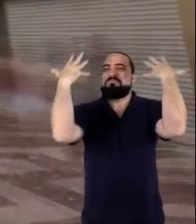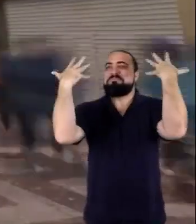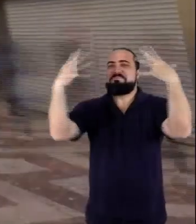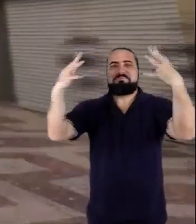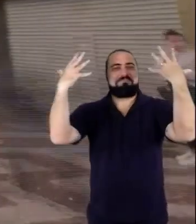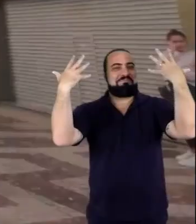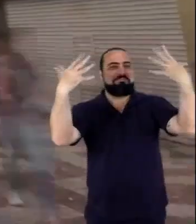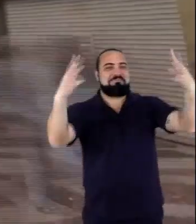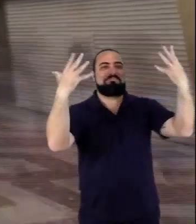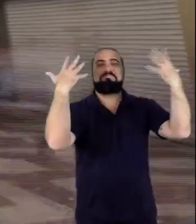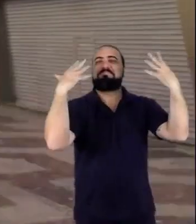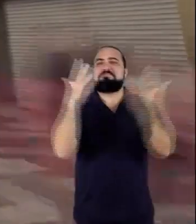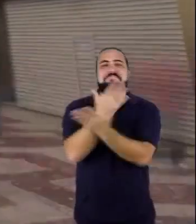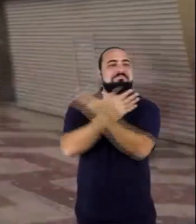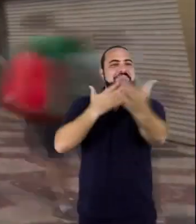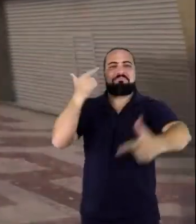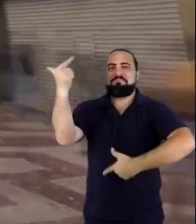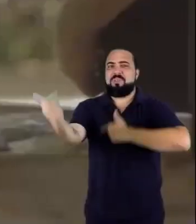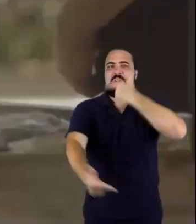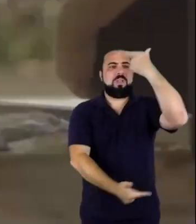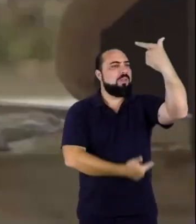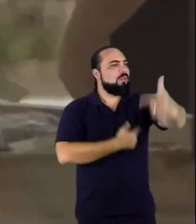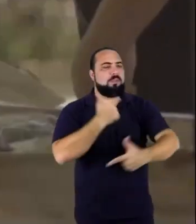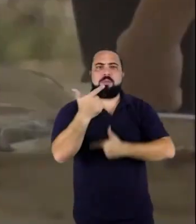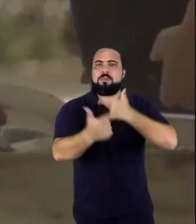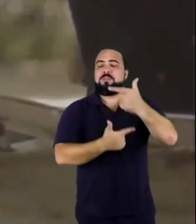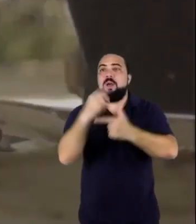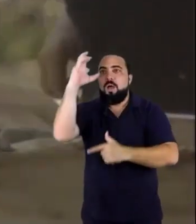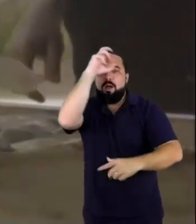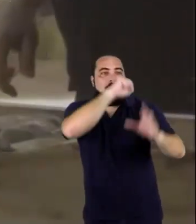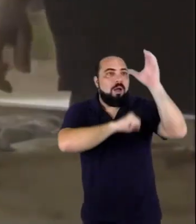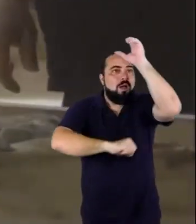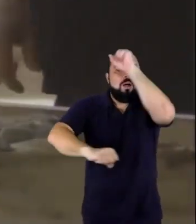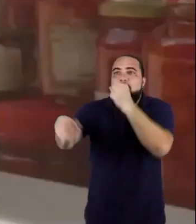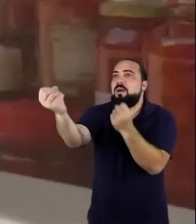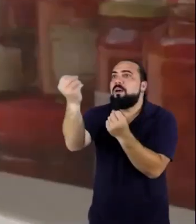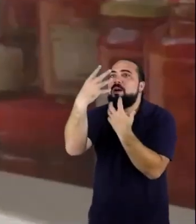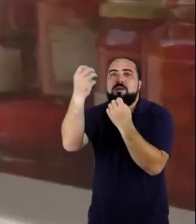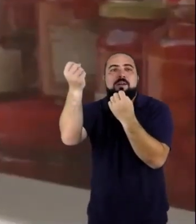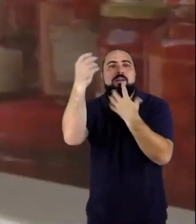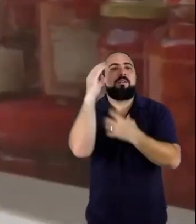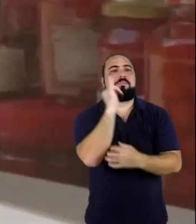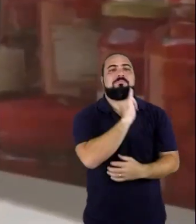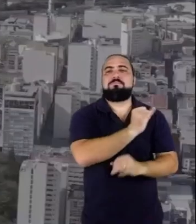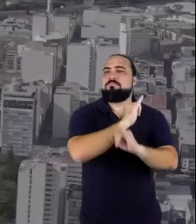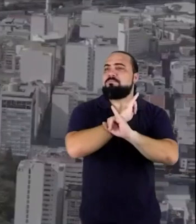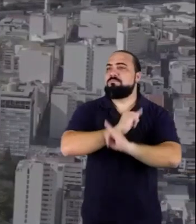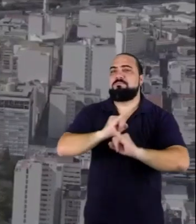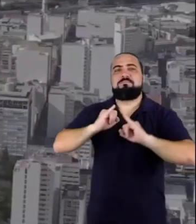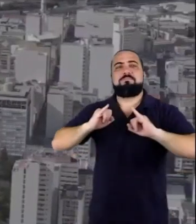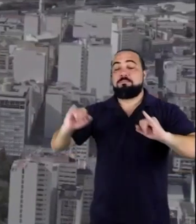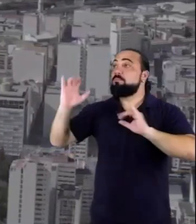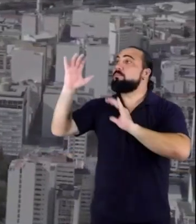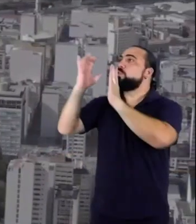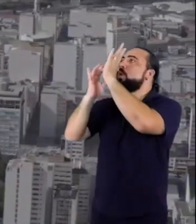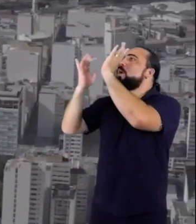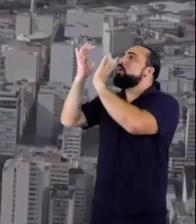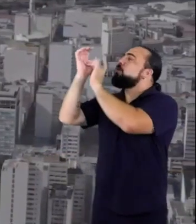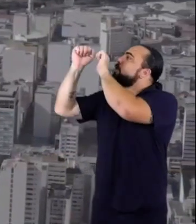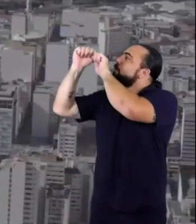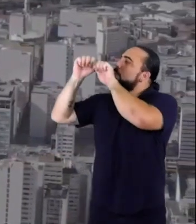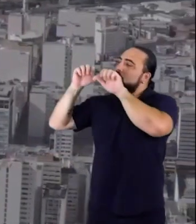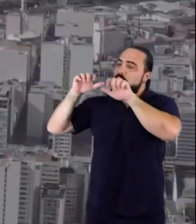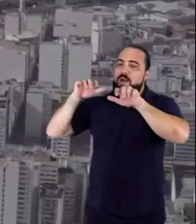a cidade aclamada no trabalho e da instrução pelo